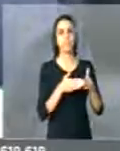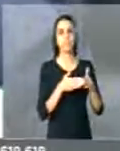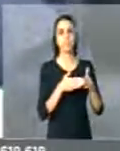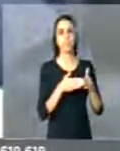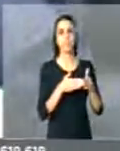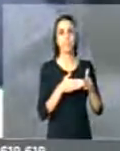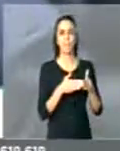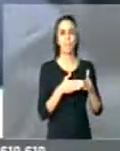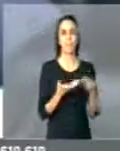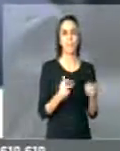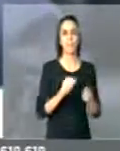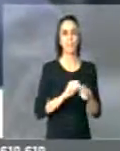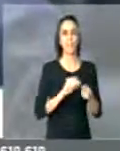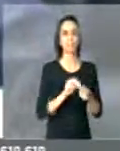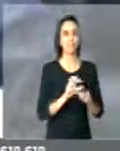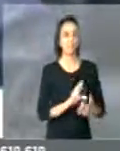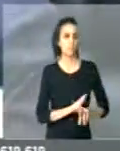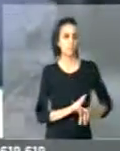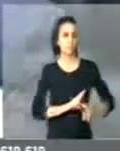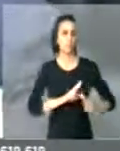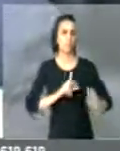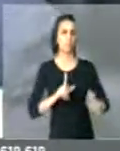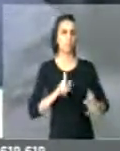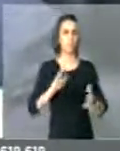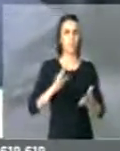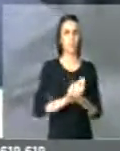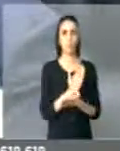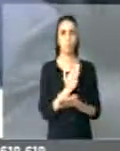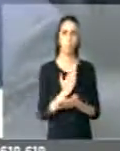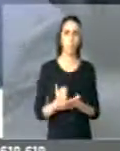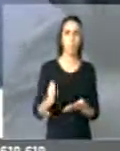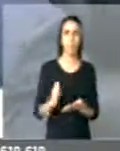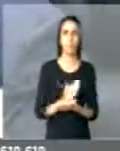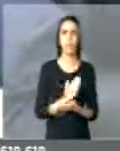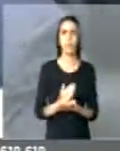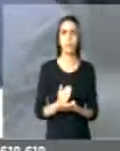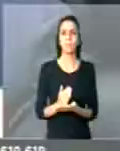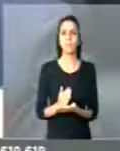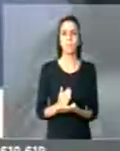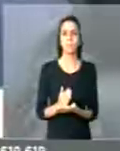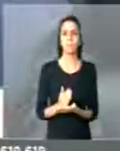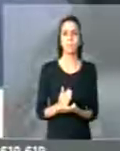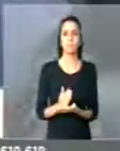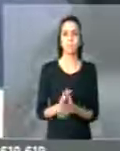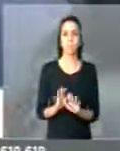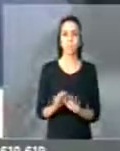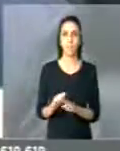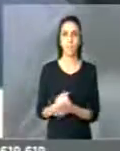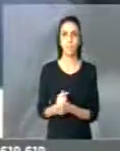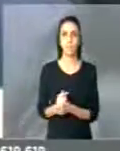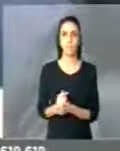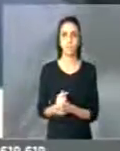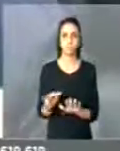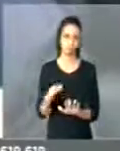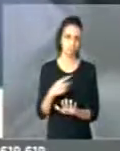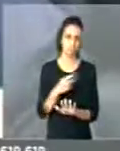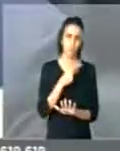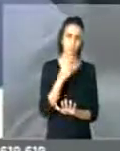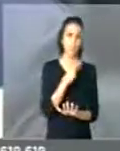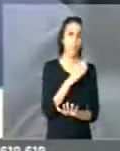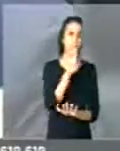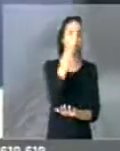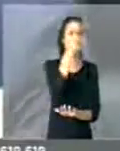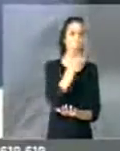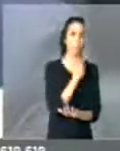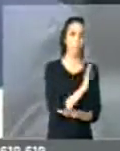abra exceções nas revistas das pessoas, que eu não vou aqui desmerecer de forma